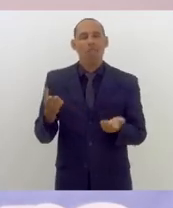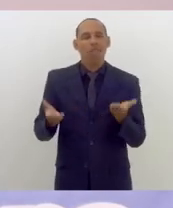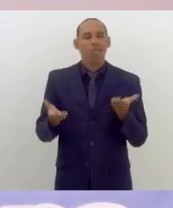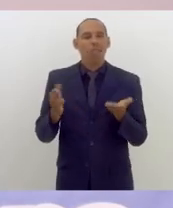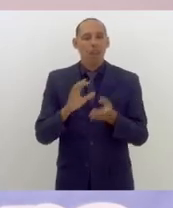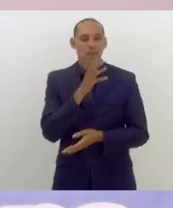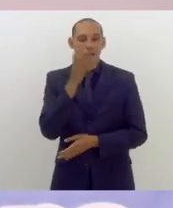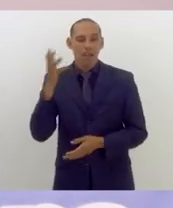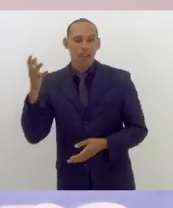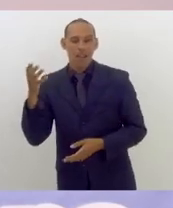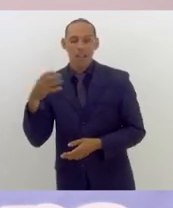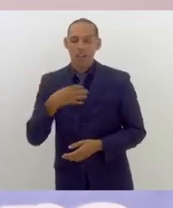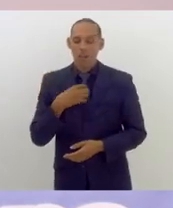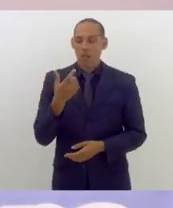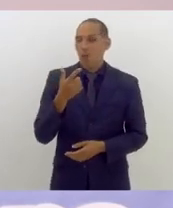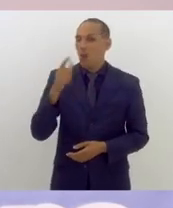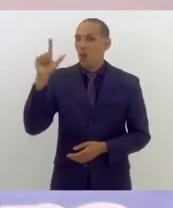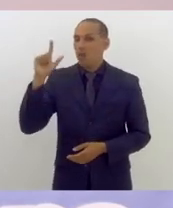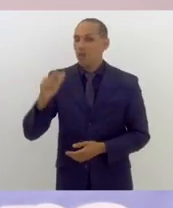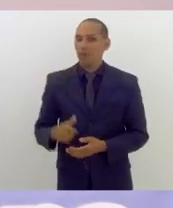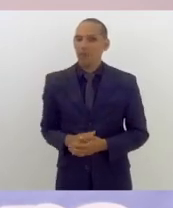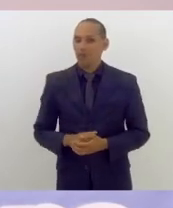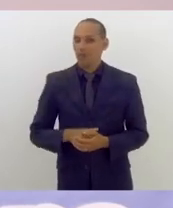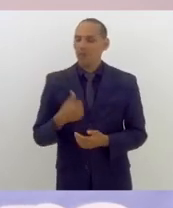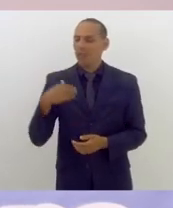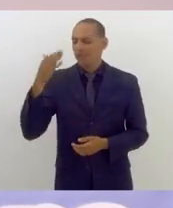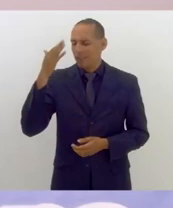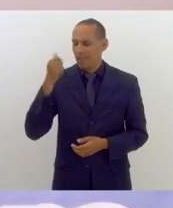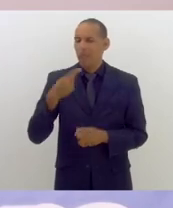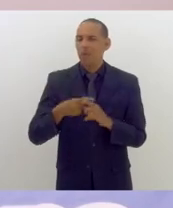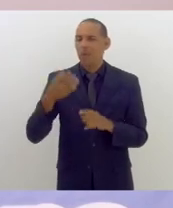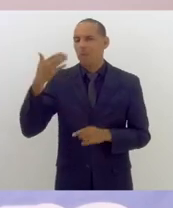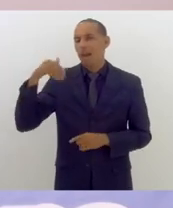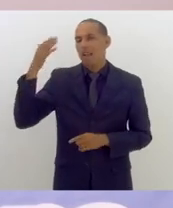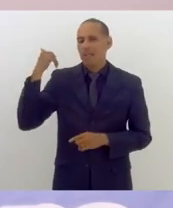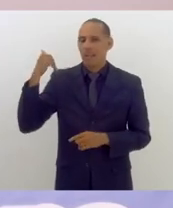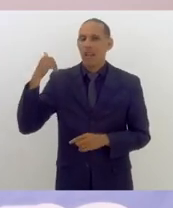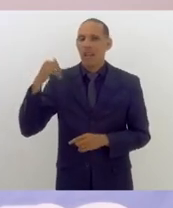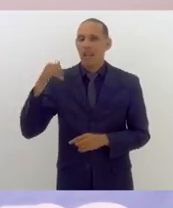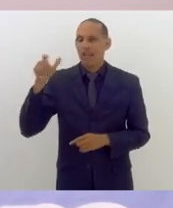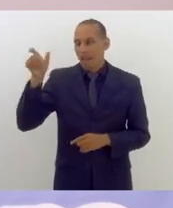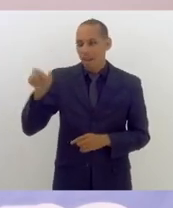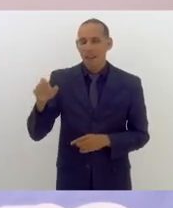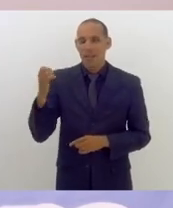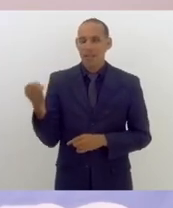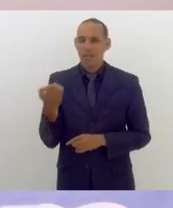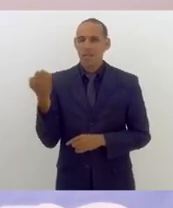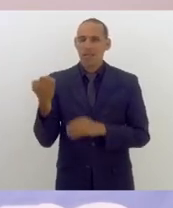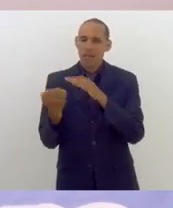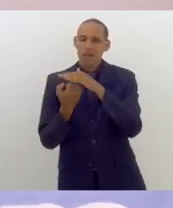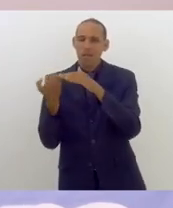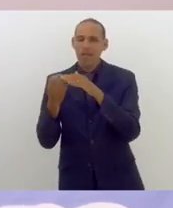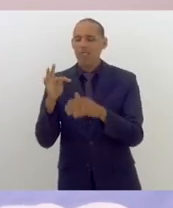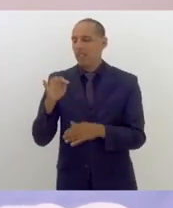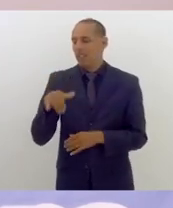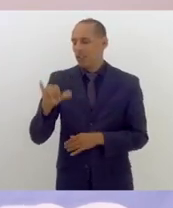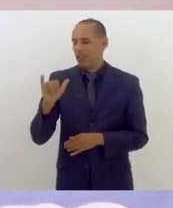ambiental de outras formas eu sei porque na época quando a gente tava iniciando